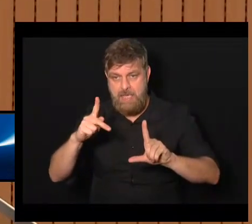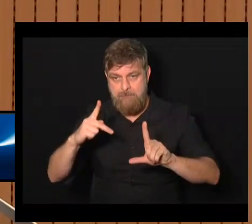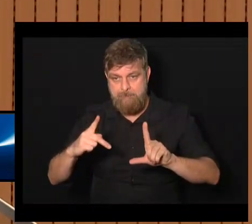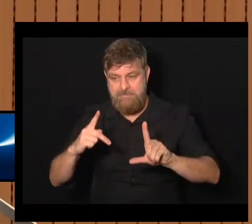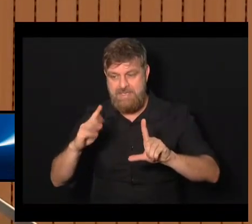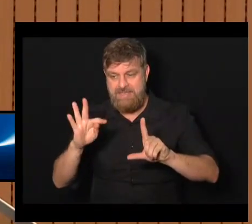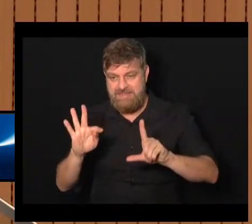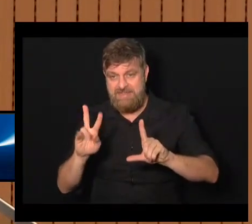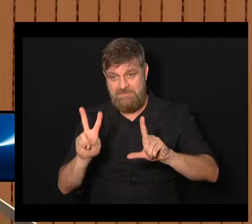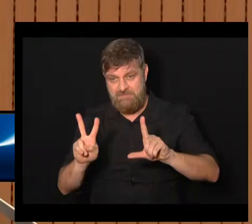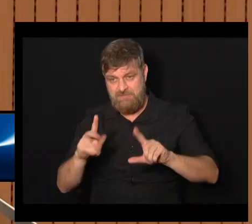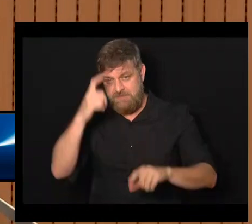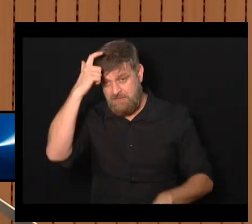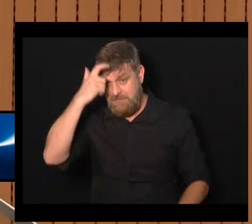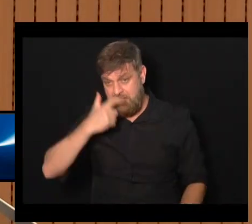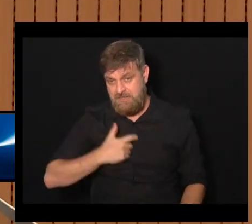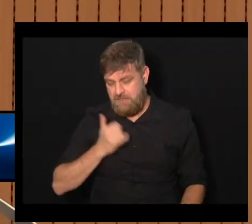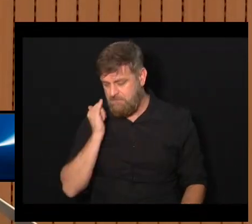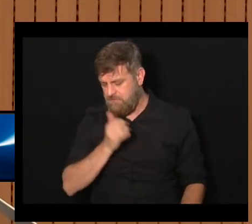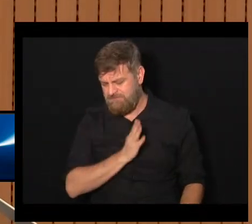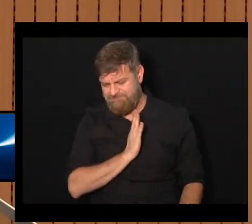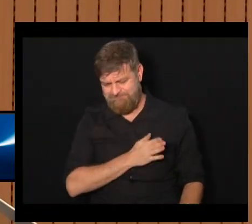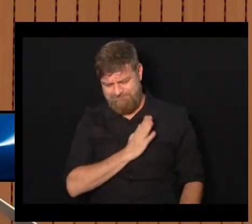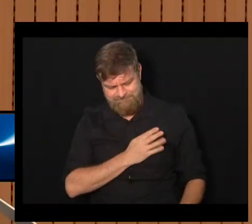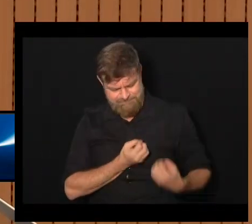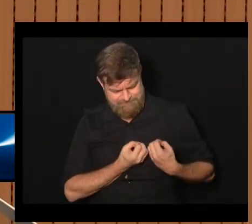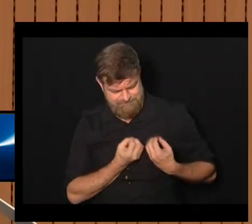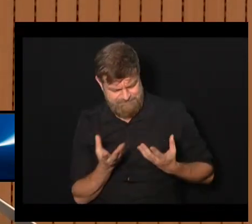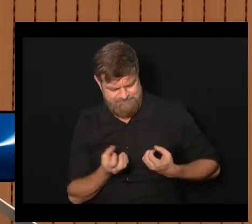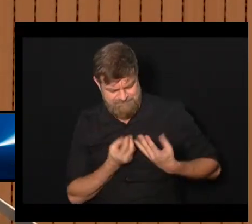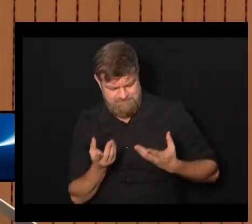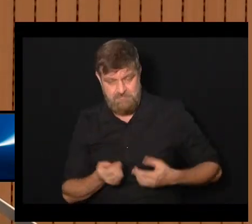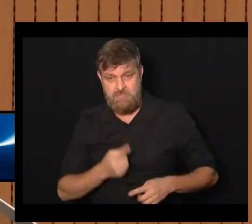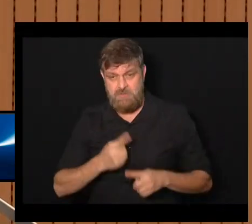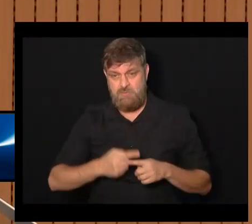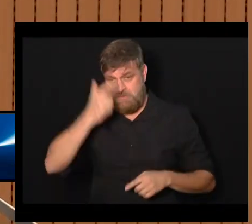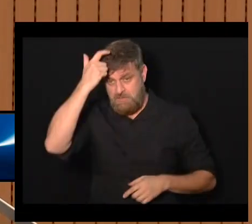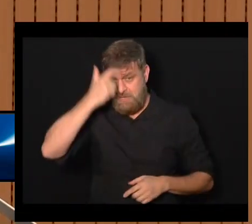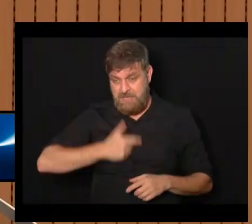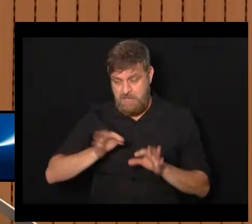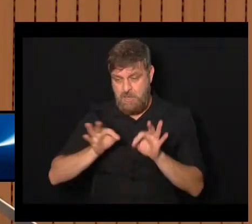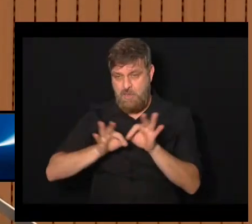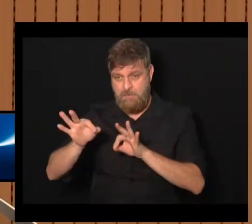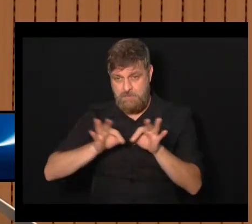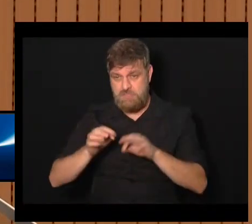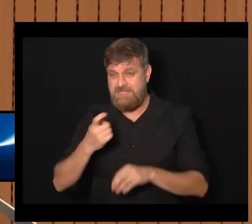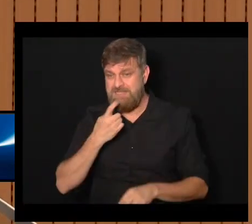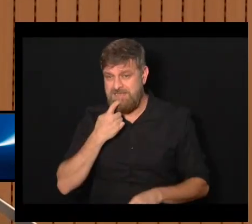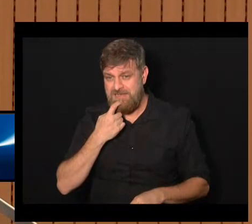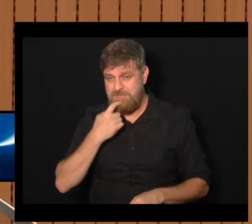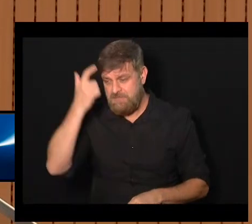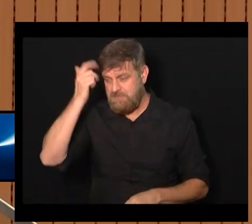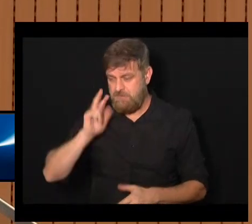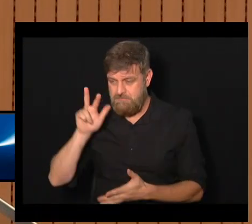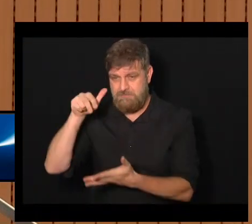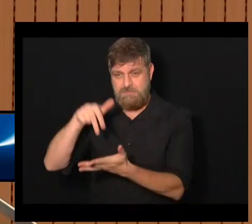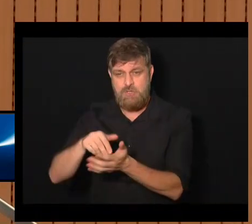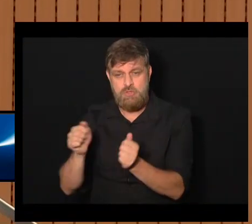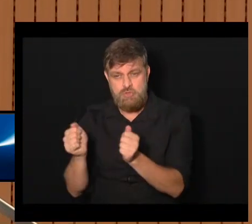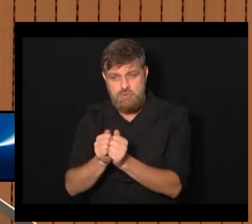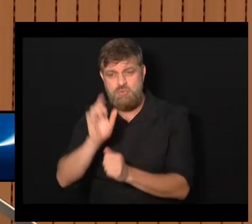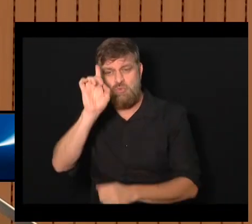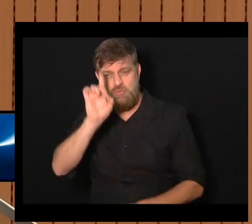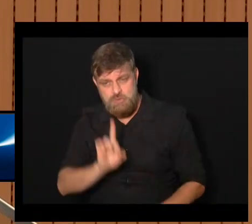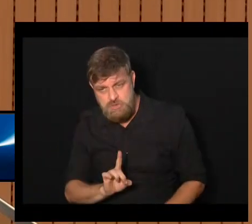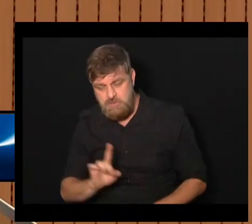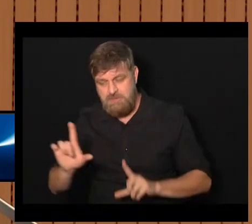Campinas. E eu falo isso do fundo do coração, porque nós iniciamos esse projeto em Campinas, juntamente com os